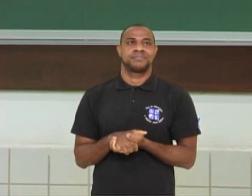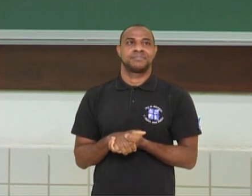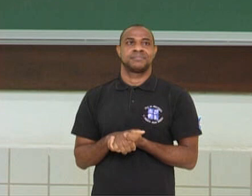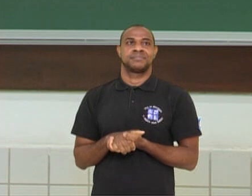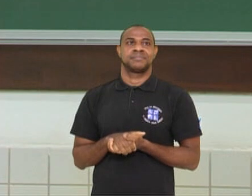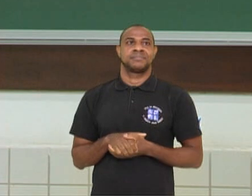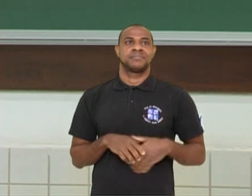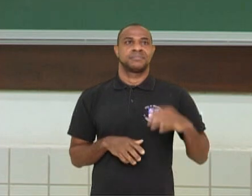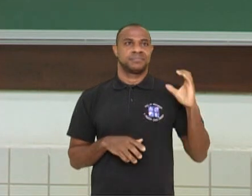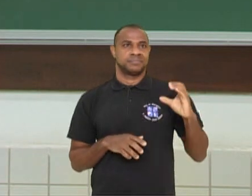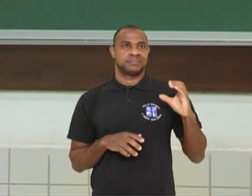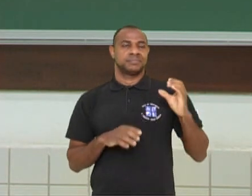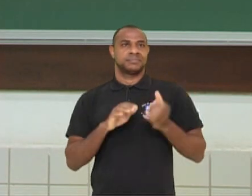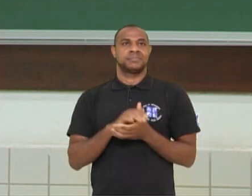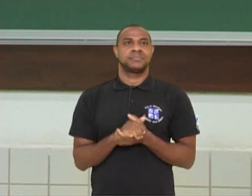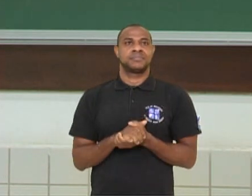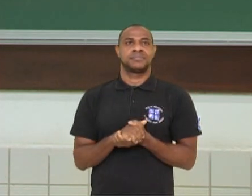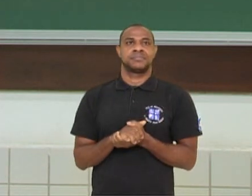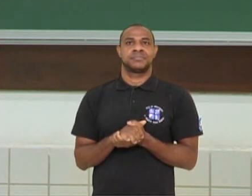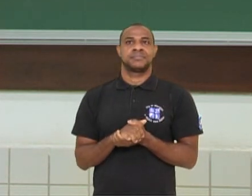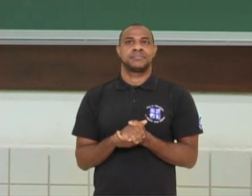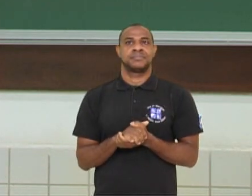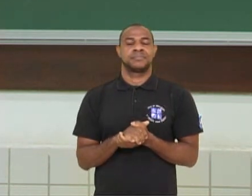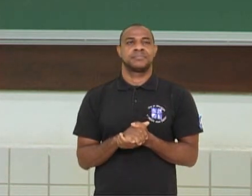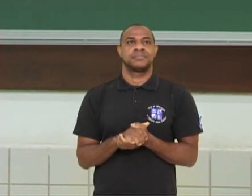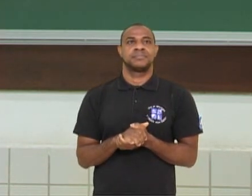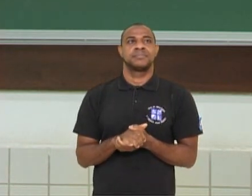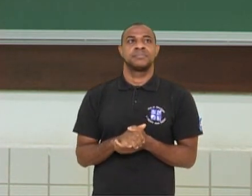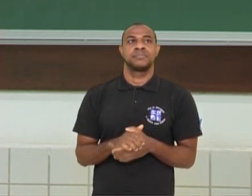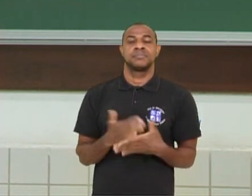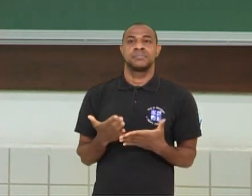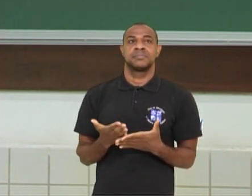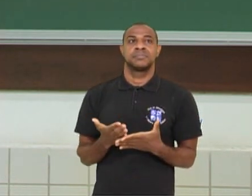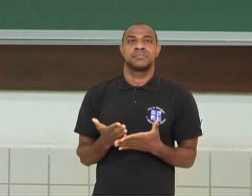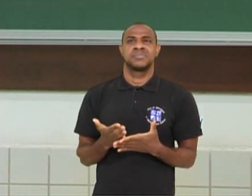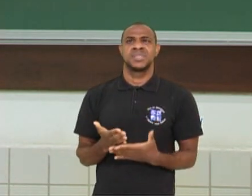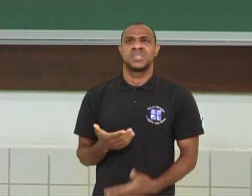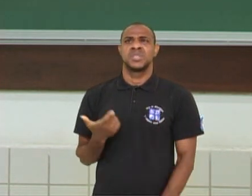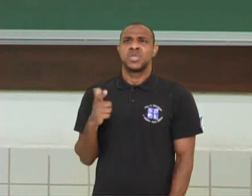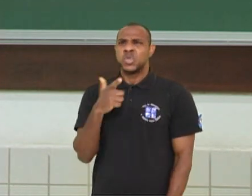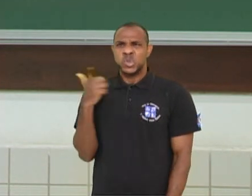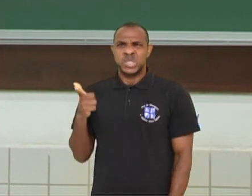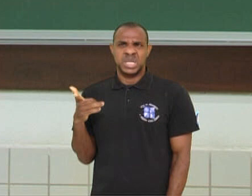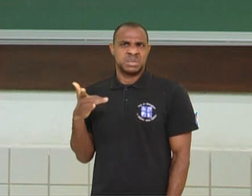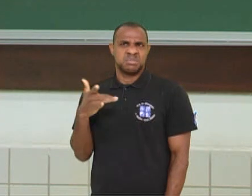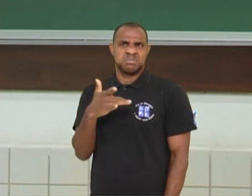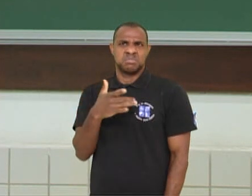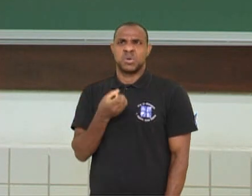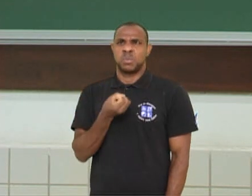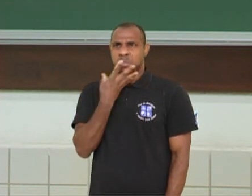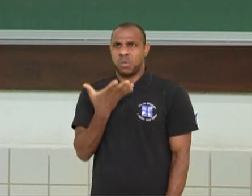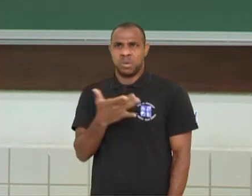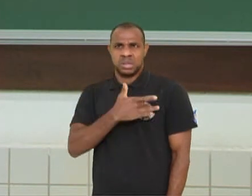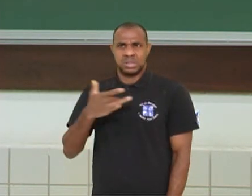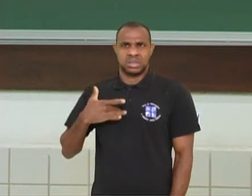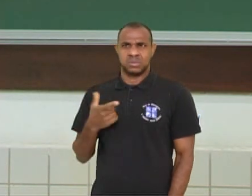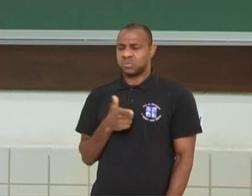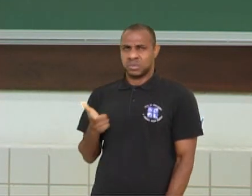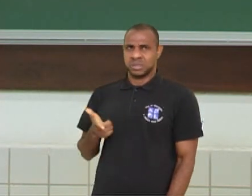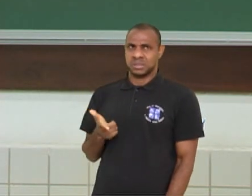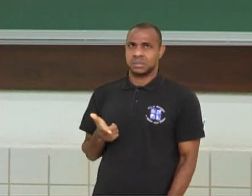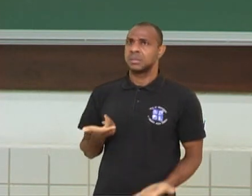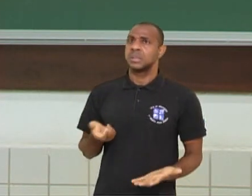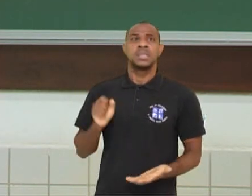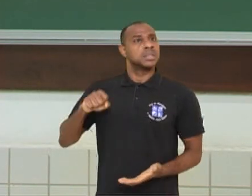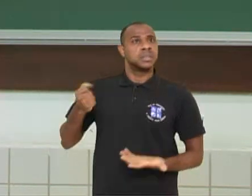texto. Flying kites isn't a benefit for your health. Não traz benefícios para a sua saúde. Não, como